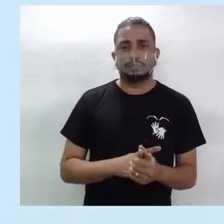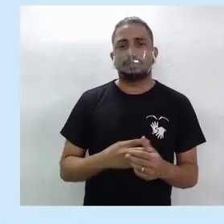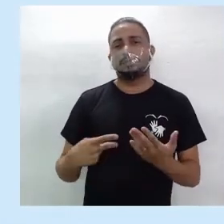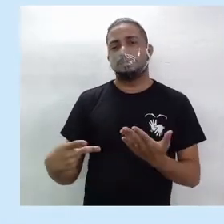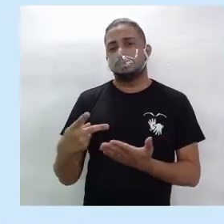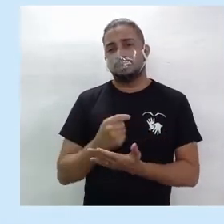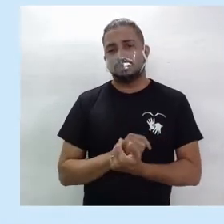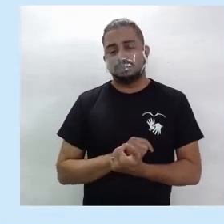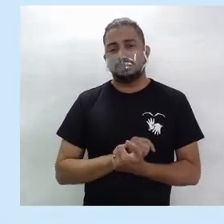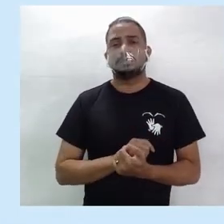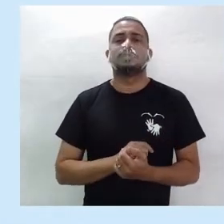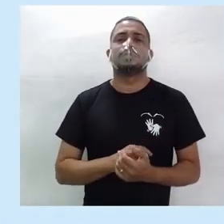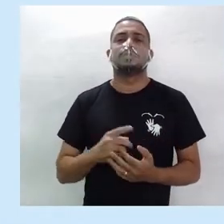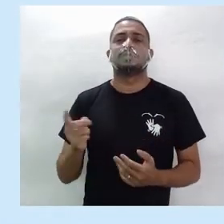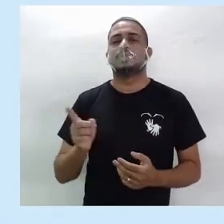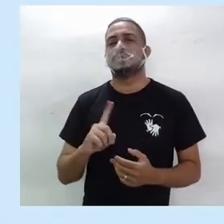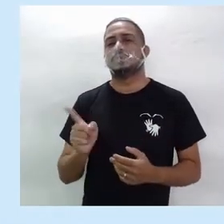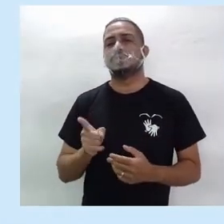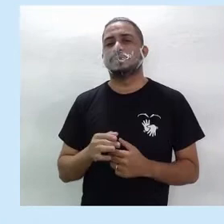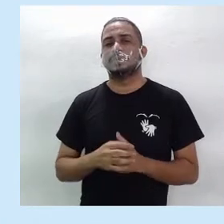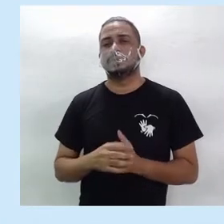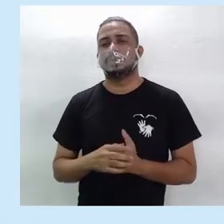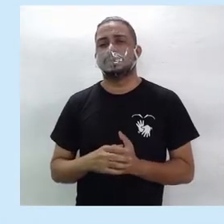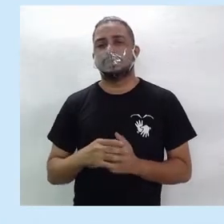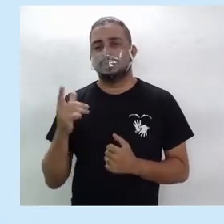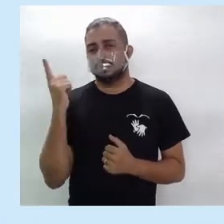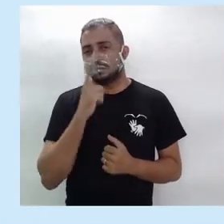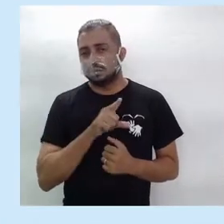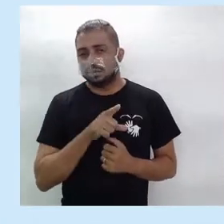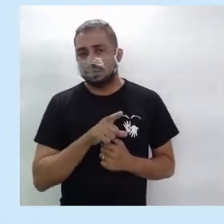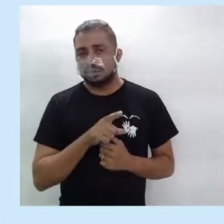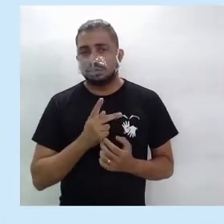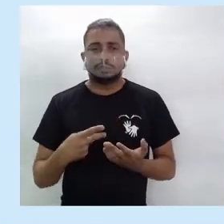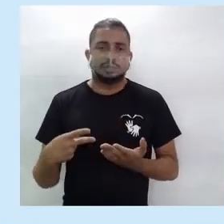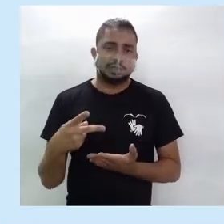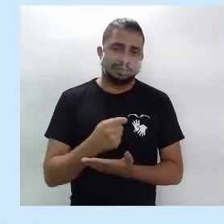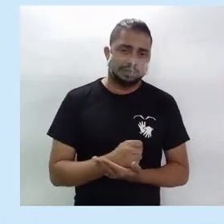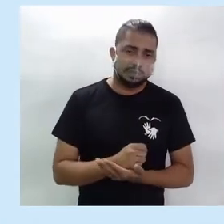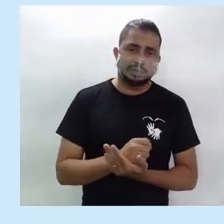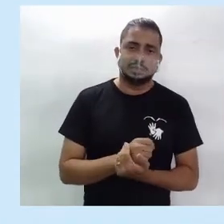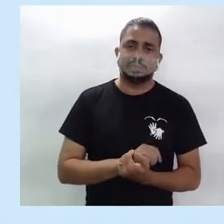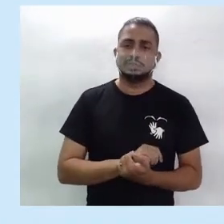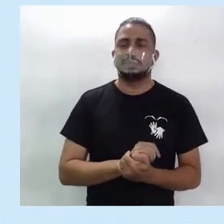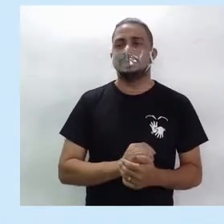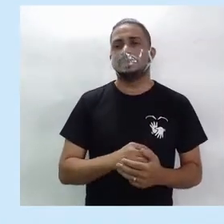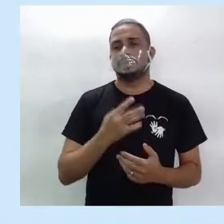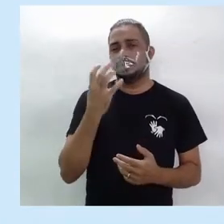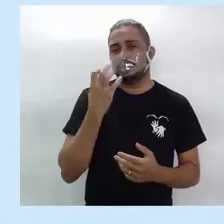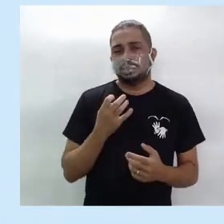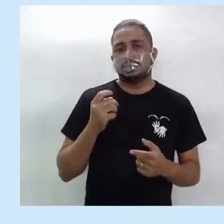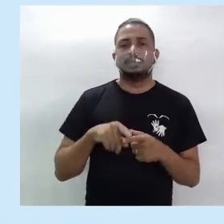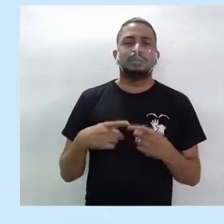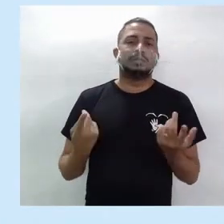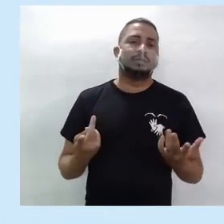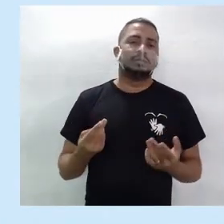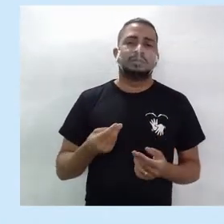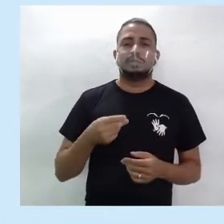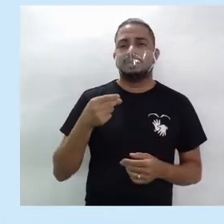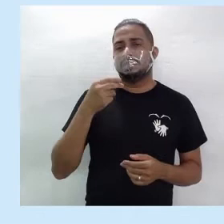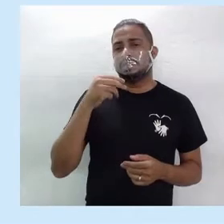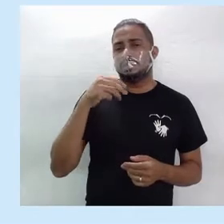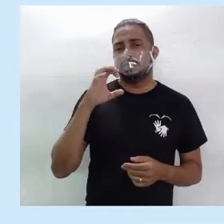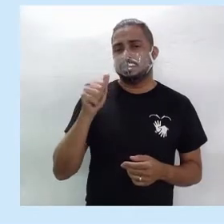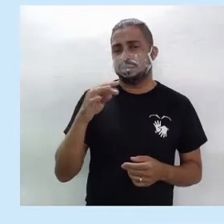que entendemos que não são bem assim considerados mapas, tá? Sérios, como as cartas, por exemplo,